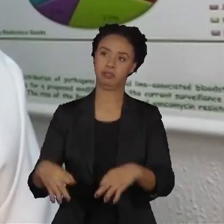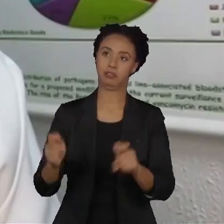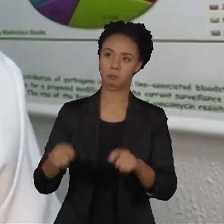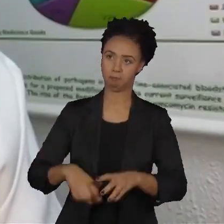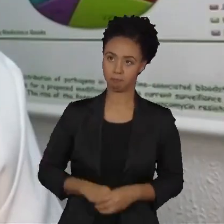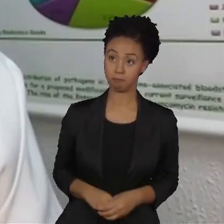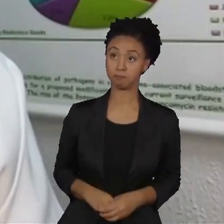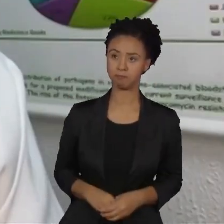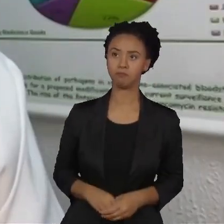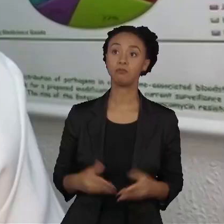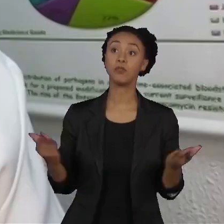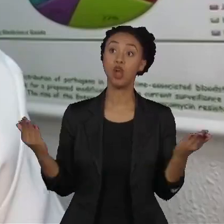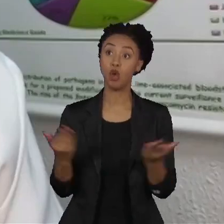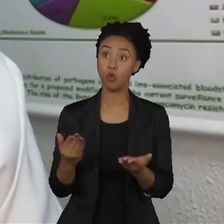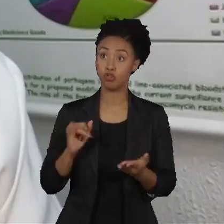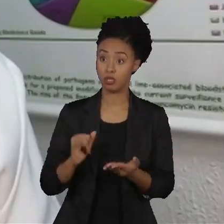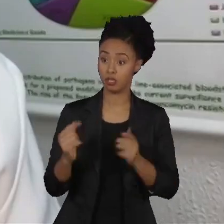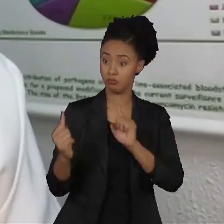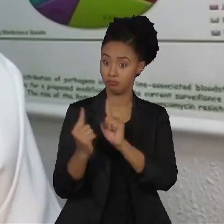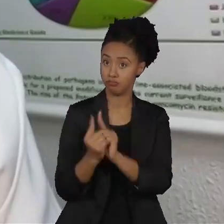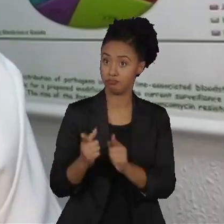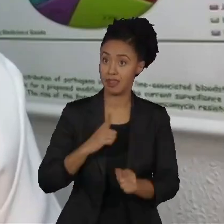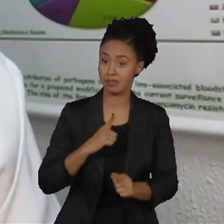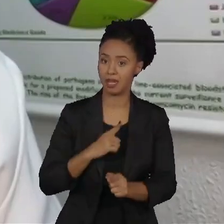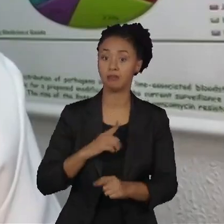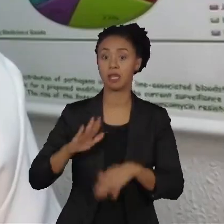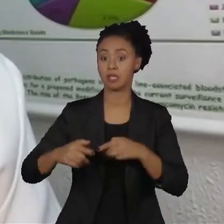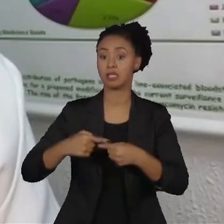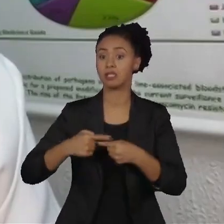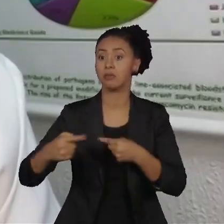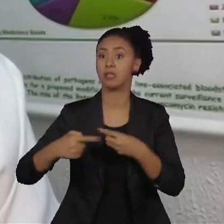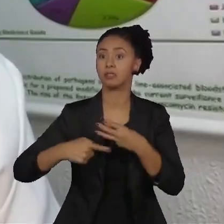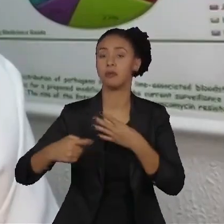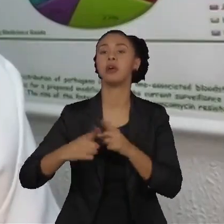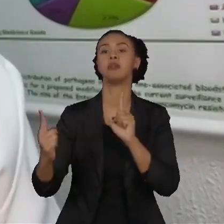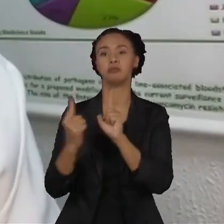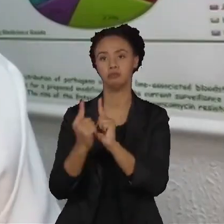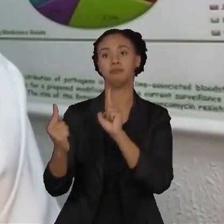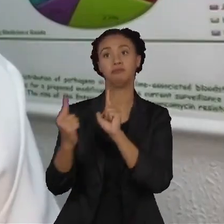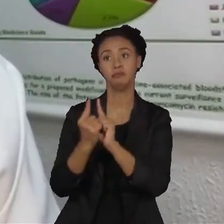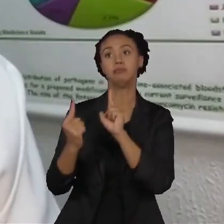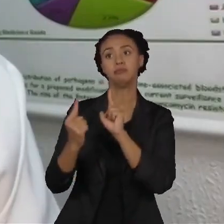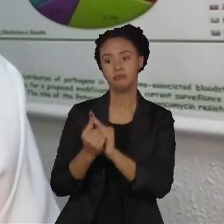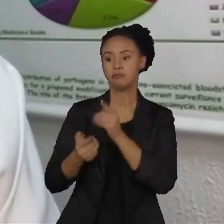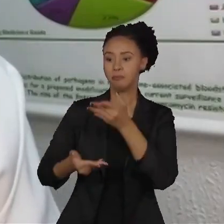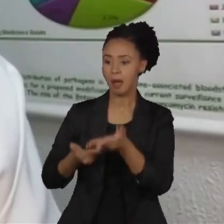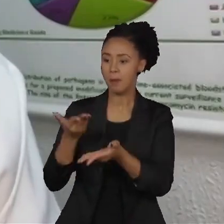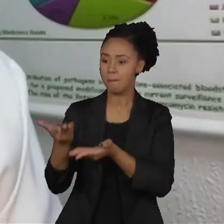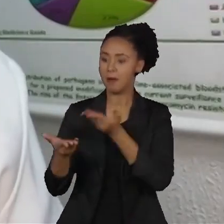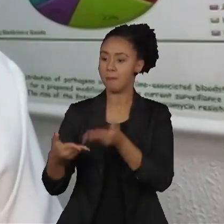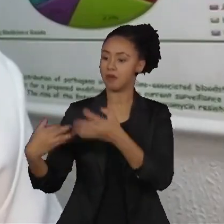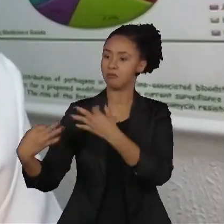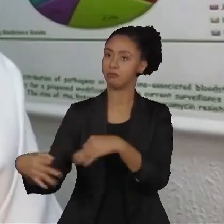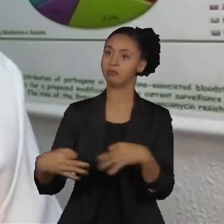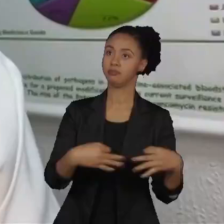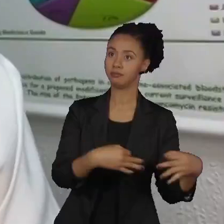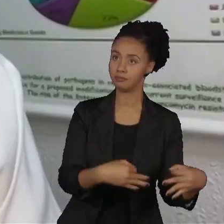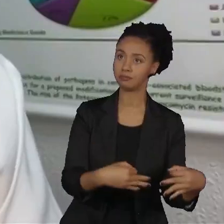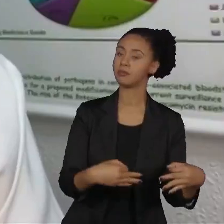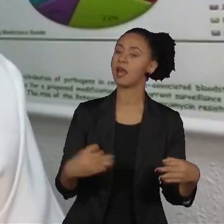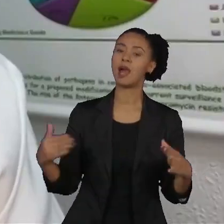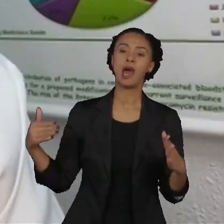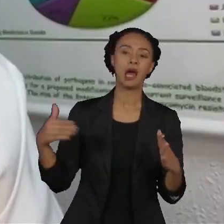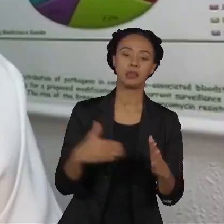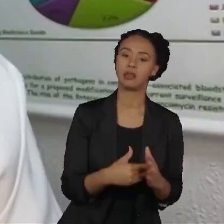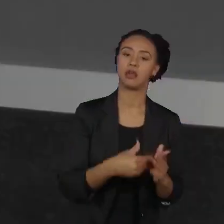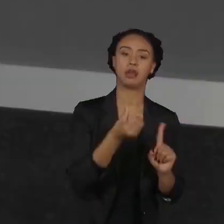Hoje em dia, esse paciente é acompanhado, às vezes semanalmente, no posto de saúde para que ele tenha o tratamento correto e até o final